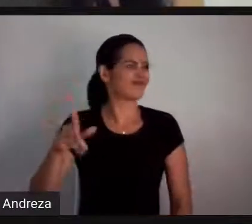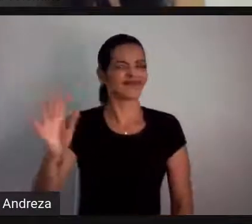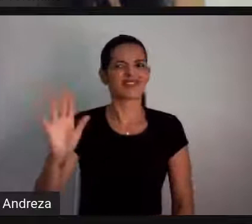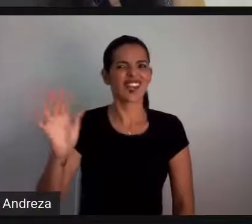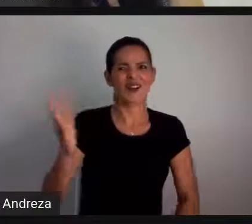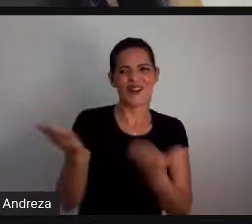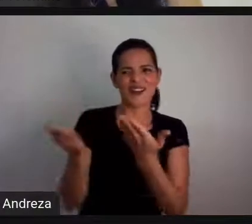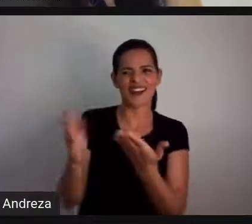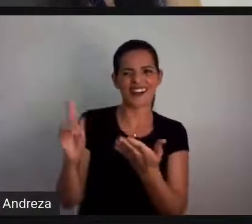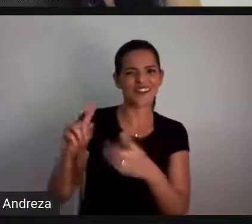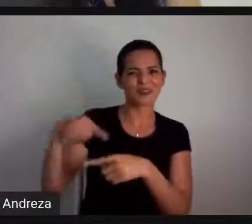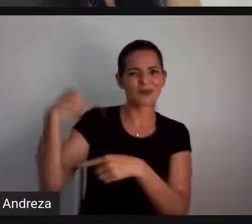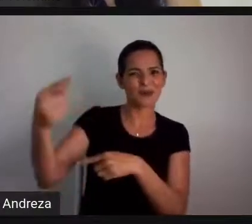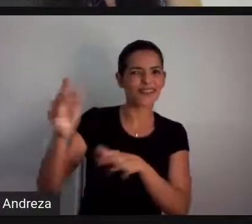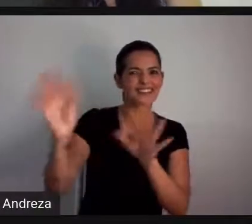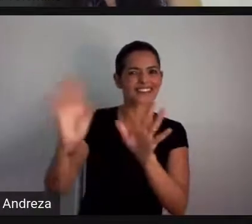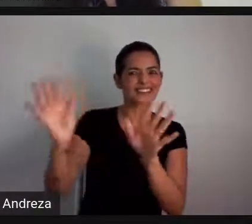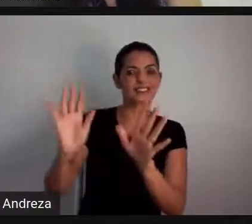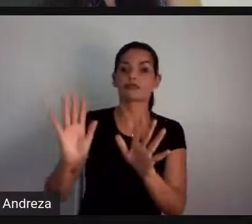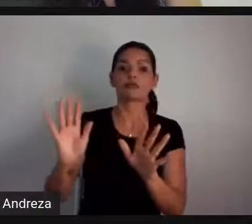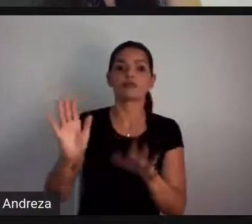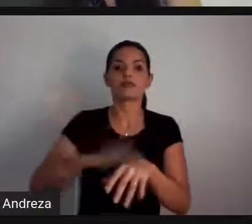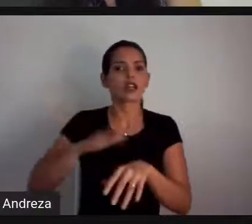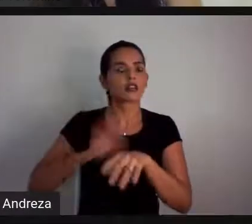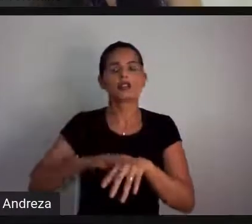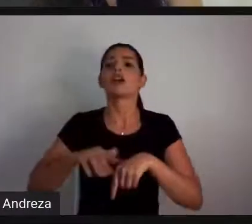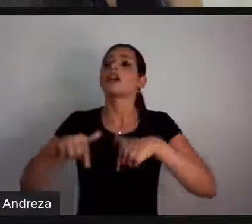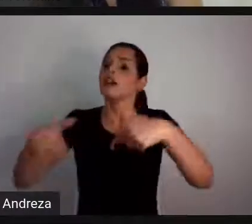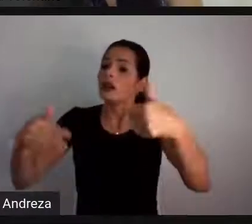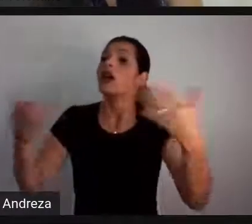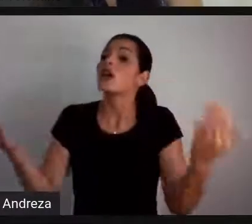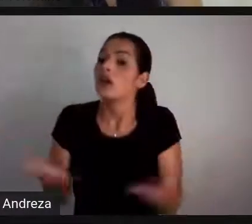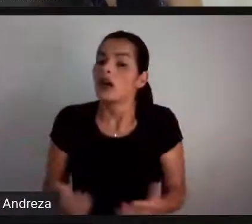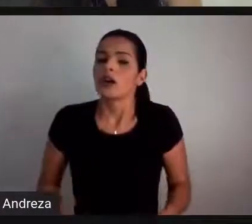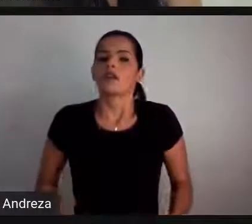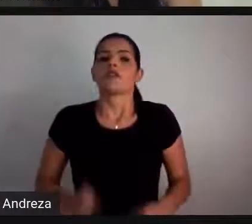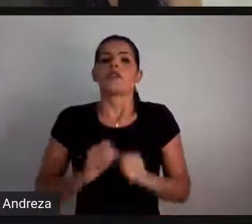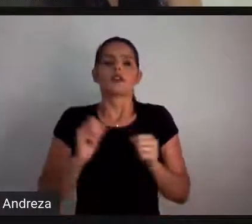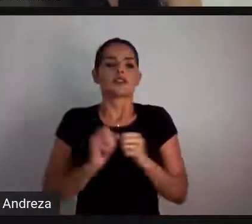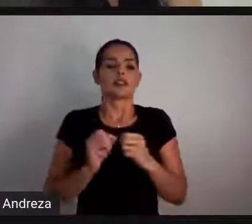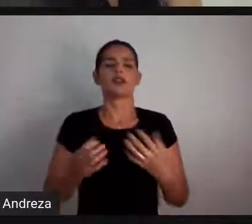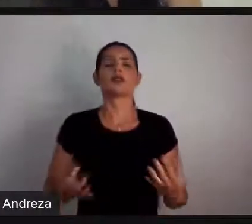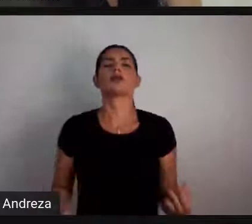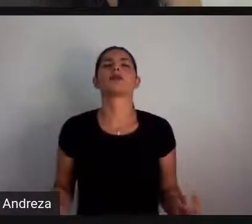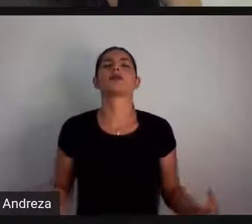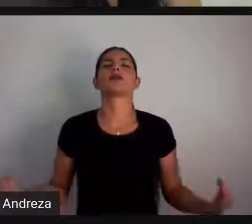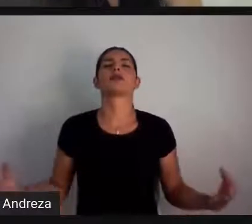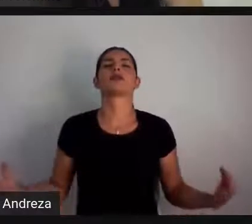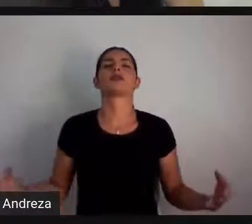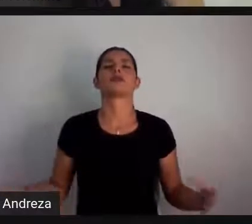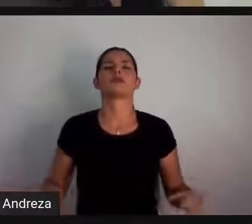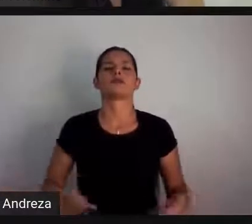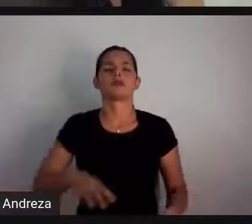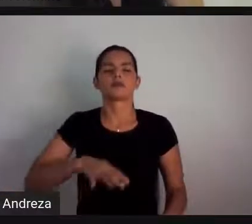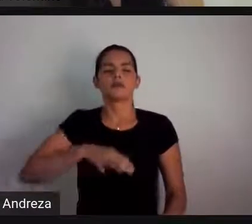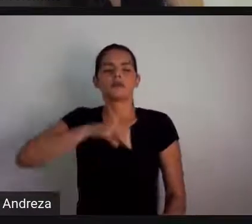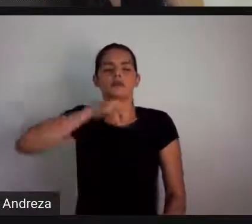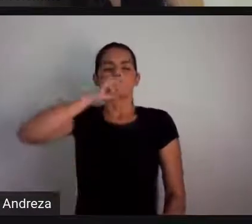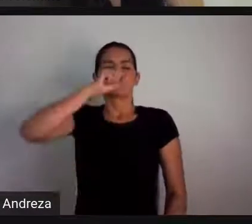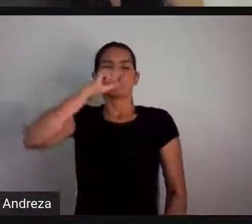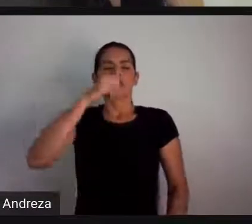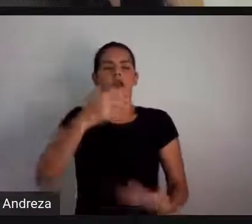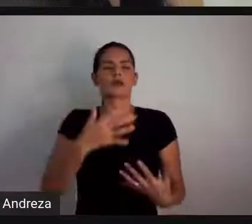é enfrentar isso, sabe? Vai fazendo suas técnicas de respiração, se não dá uma olhadinha na internet, vai ouvindo